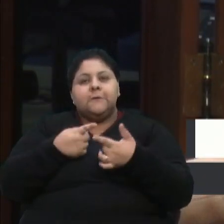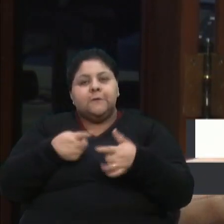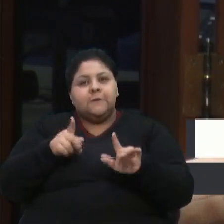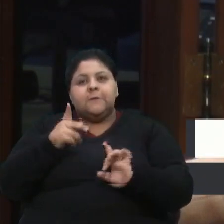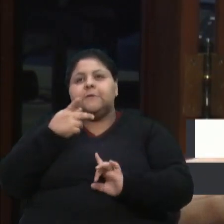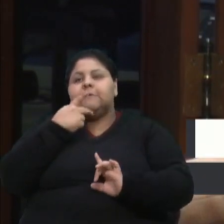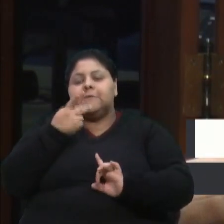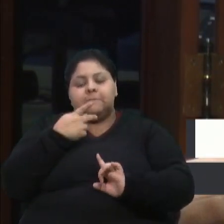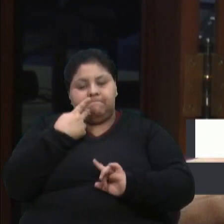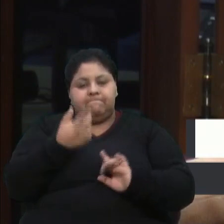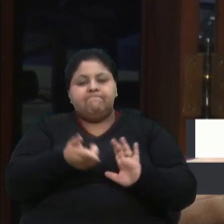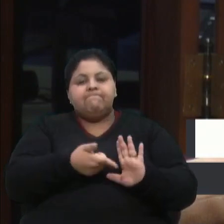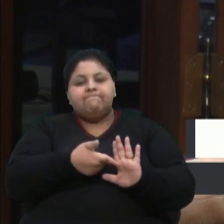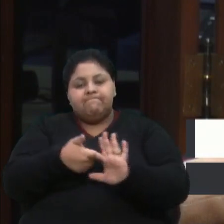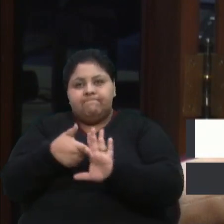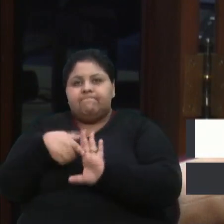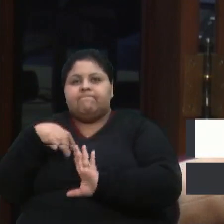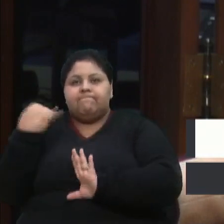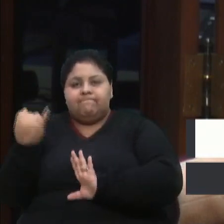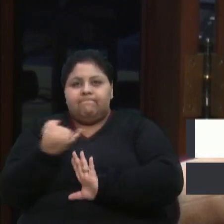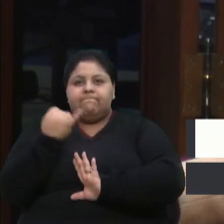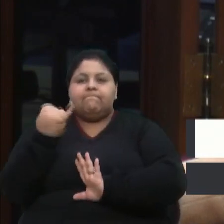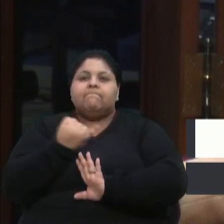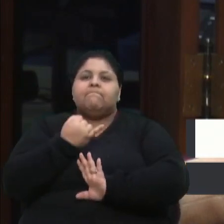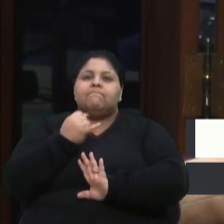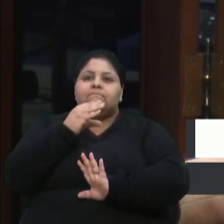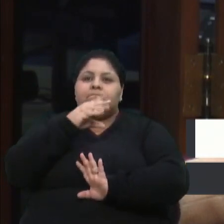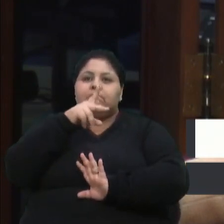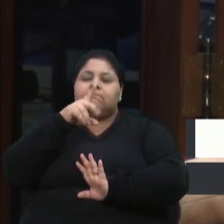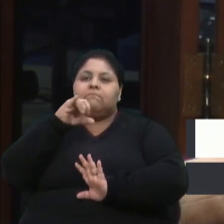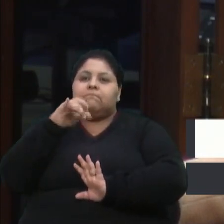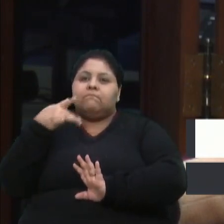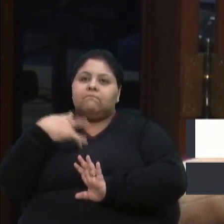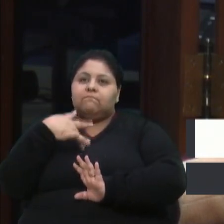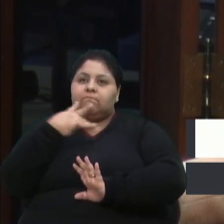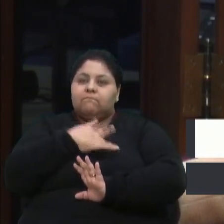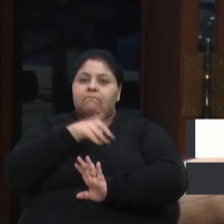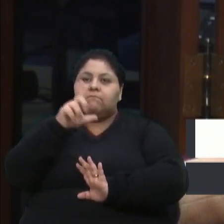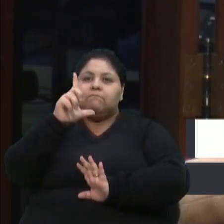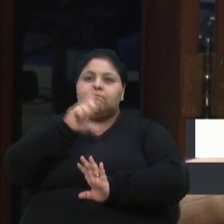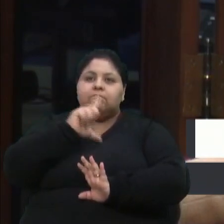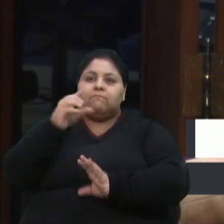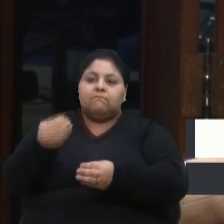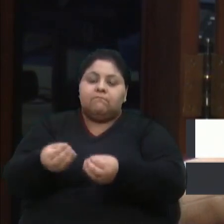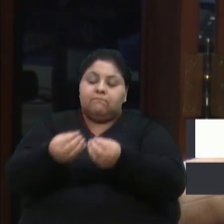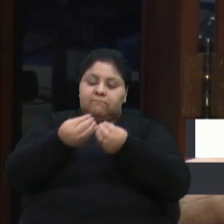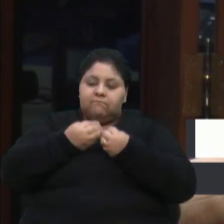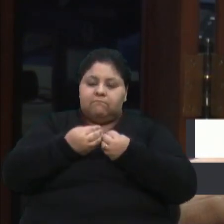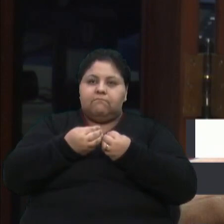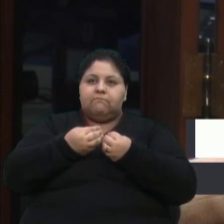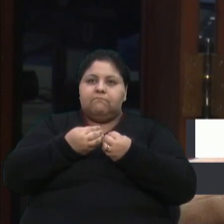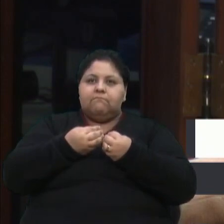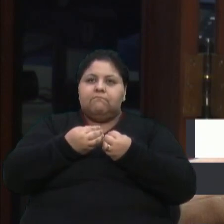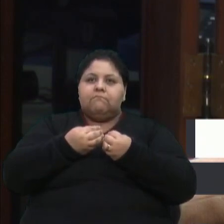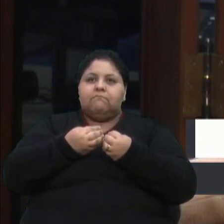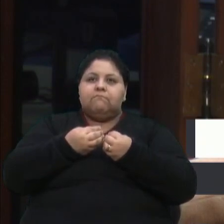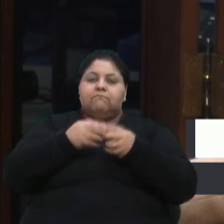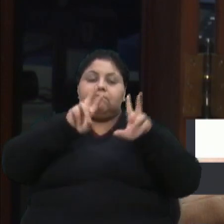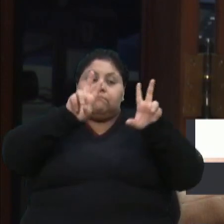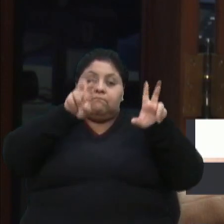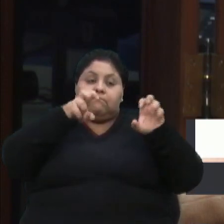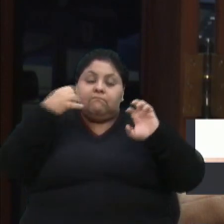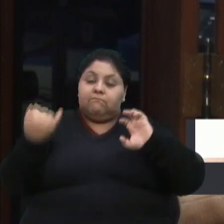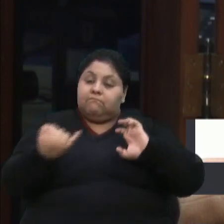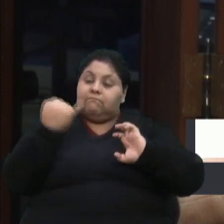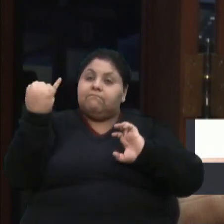que mostra a importância que a CPI da Saúde tem para trazer à tona assuntos importantes